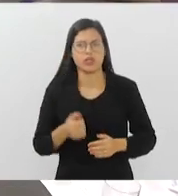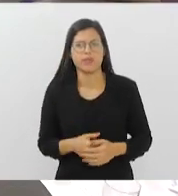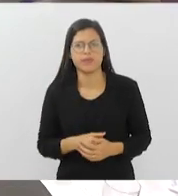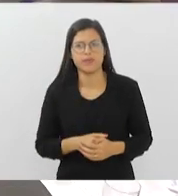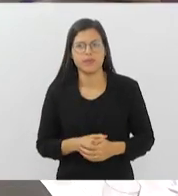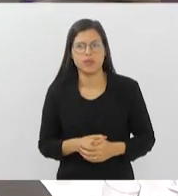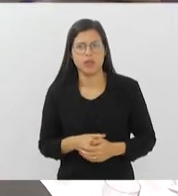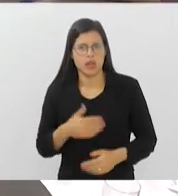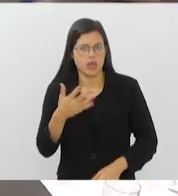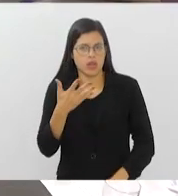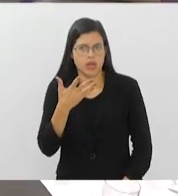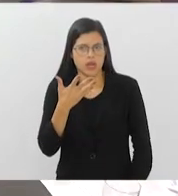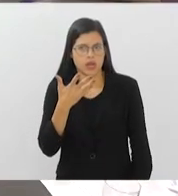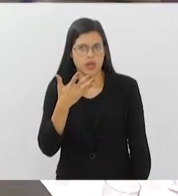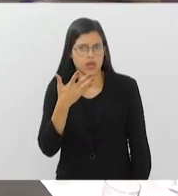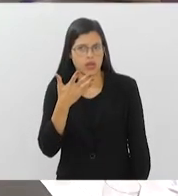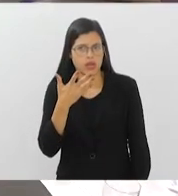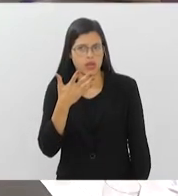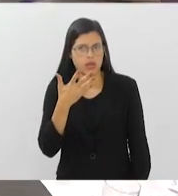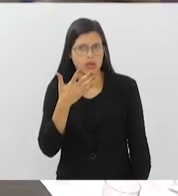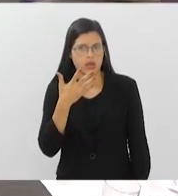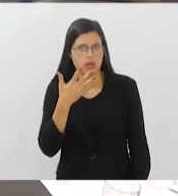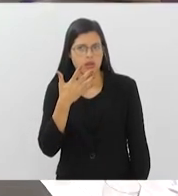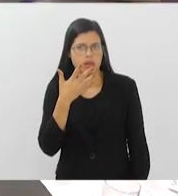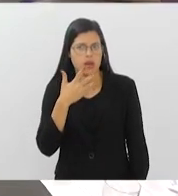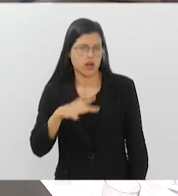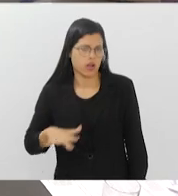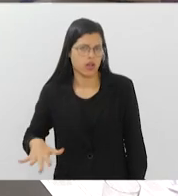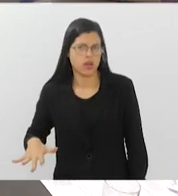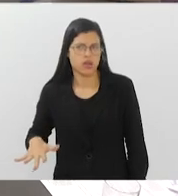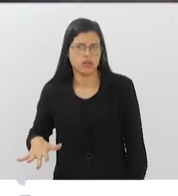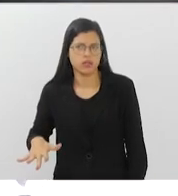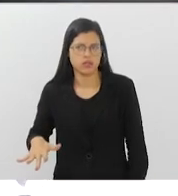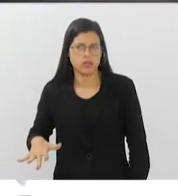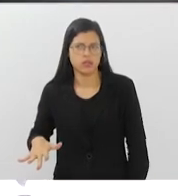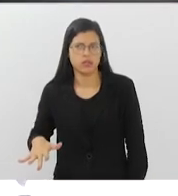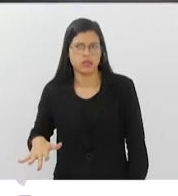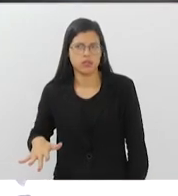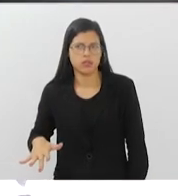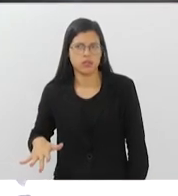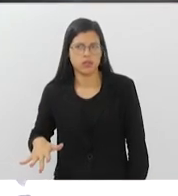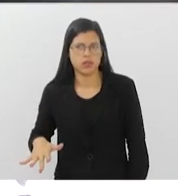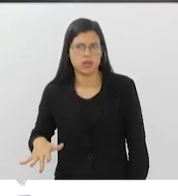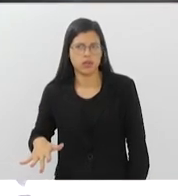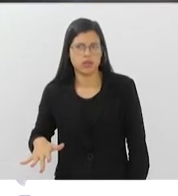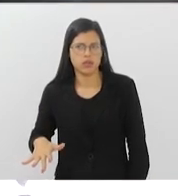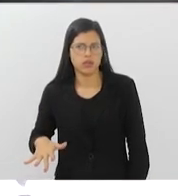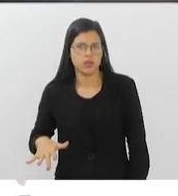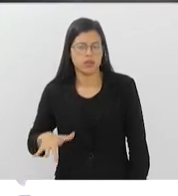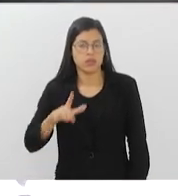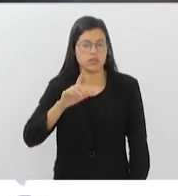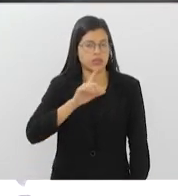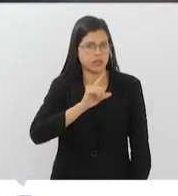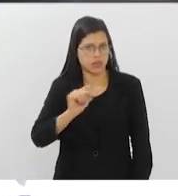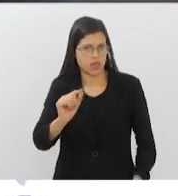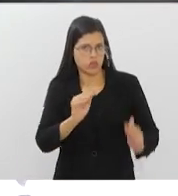criança, essa é a primeira hipótese, saiu do seu lar e foi à casa da doadora de leite. Essa é uma hipótese.